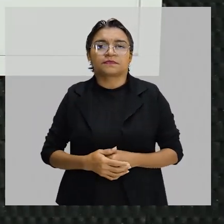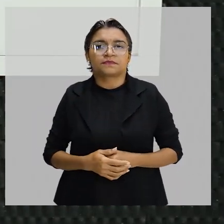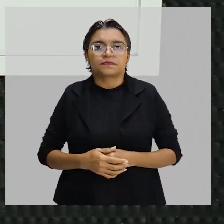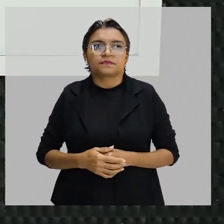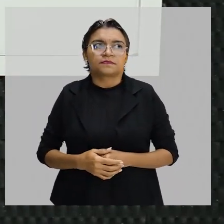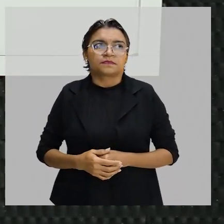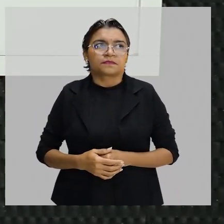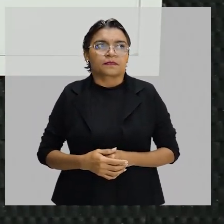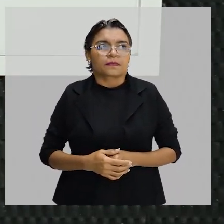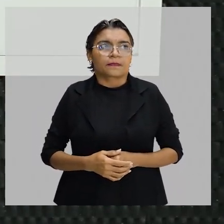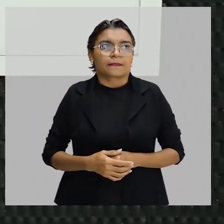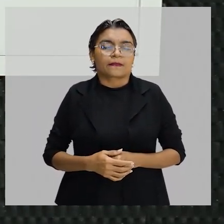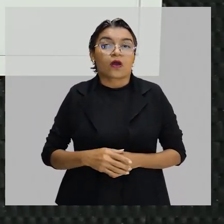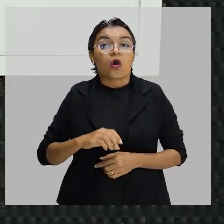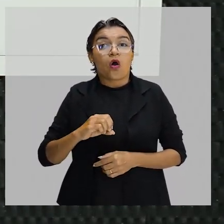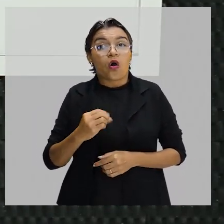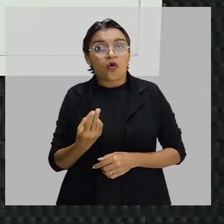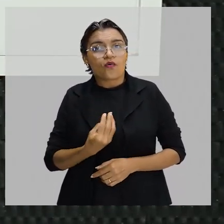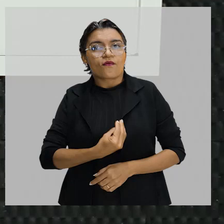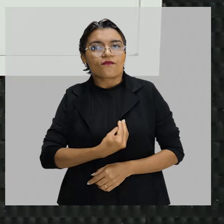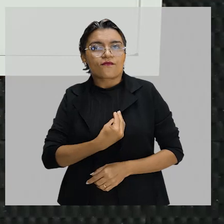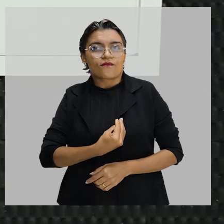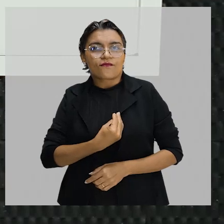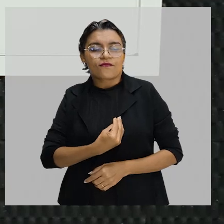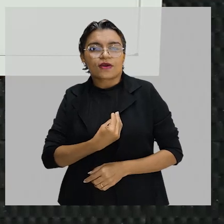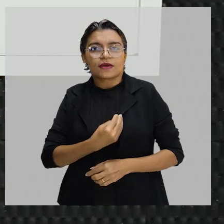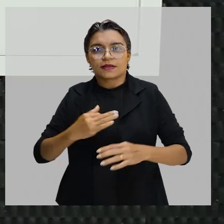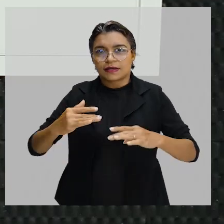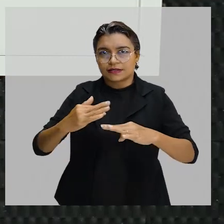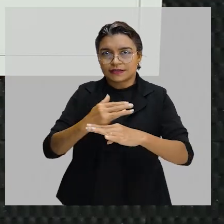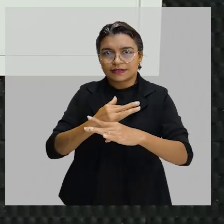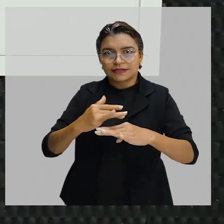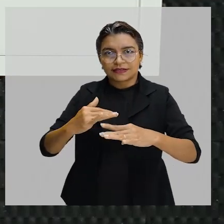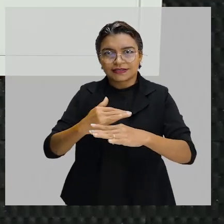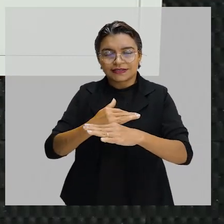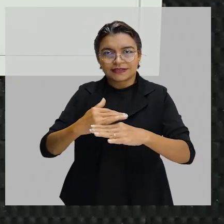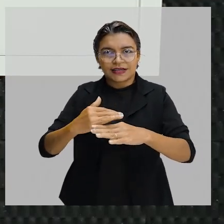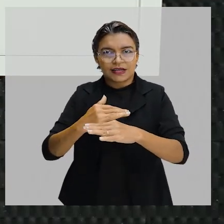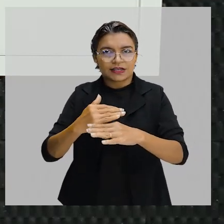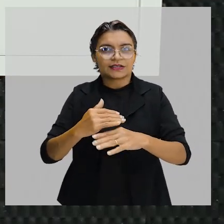Ou a vida na polis, como a gente também traduz.